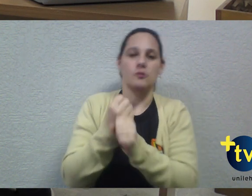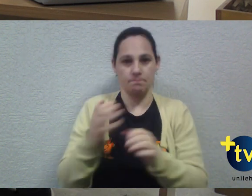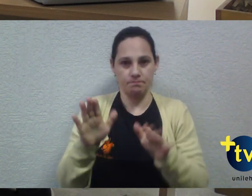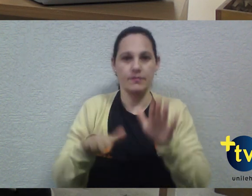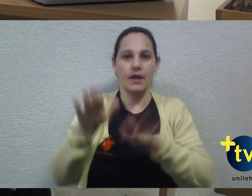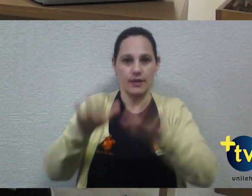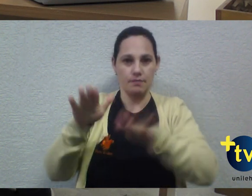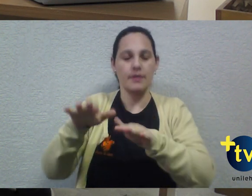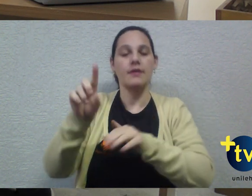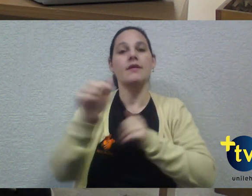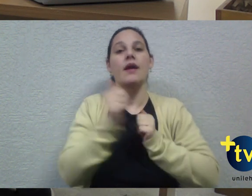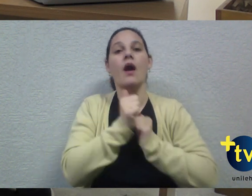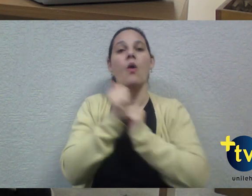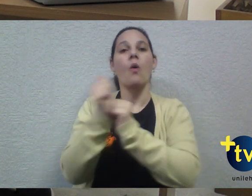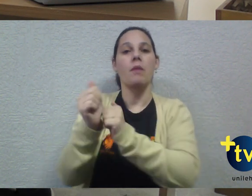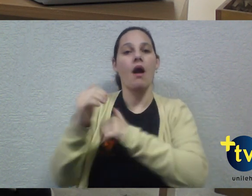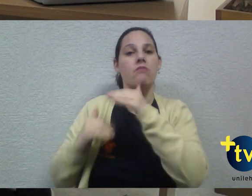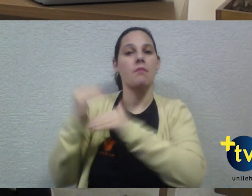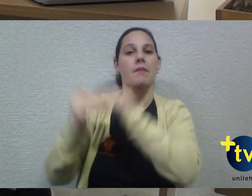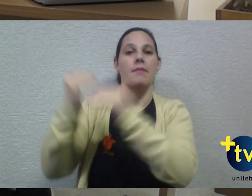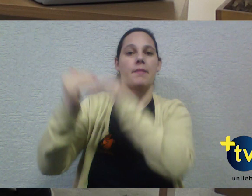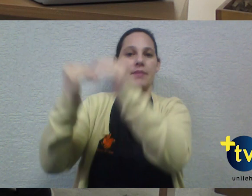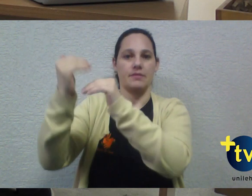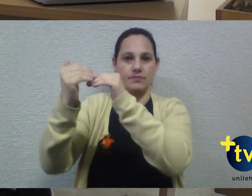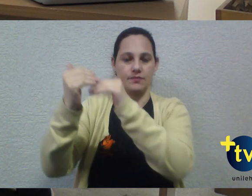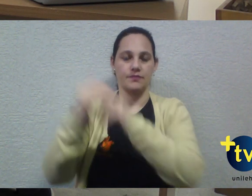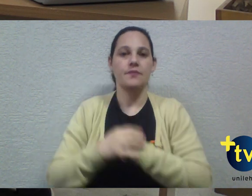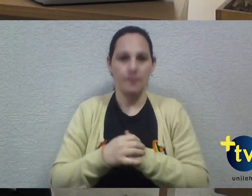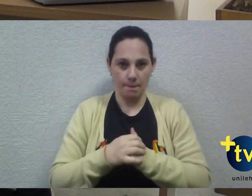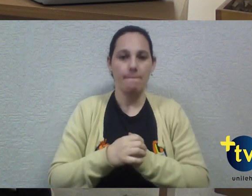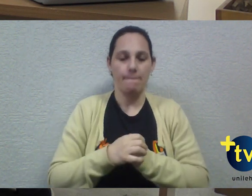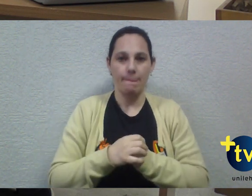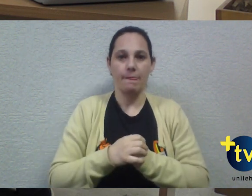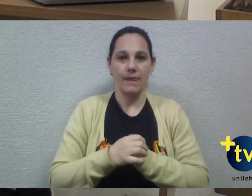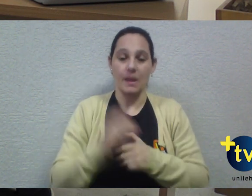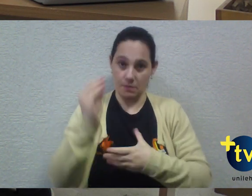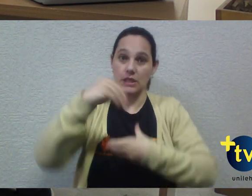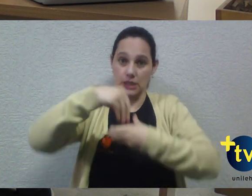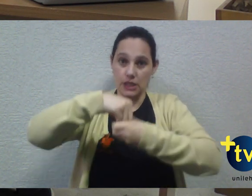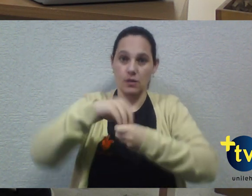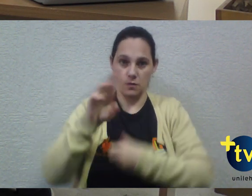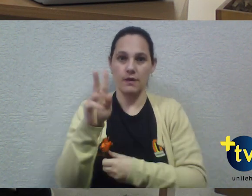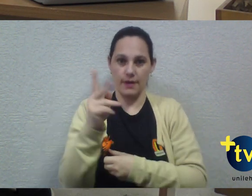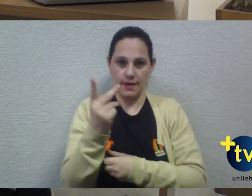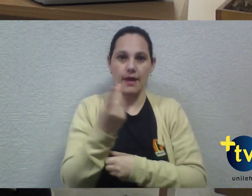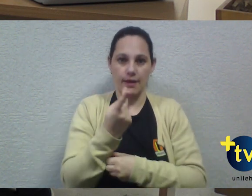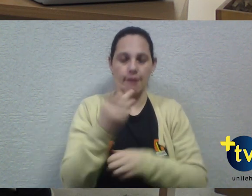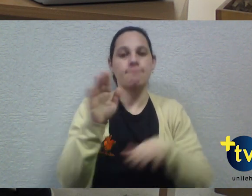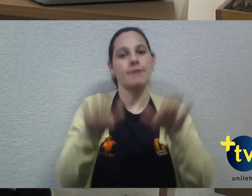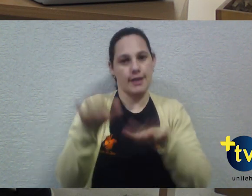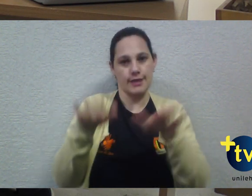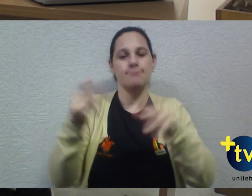a evolução e ver a necessidade da adaptação dentro dos recursos humanos ao ponto